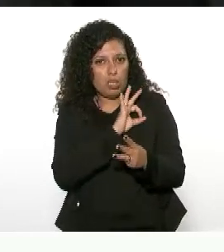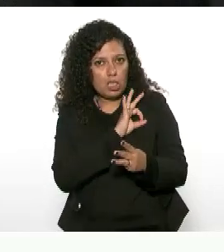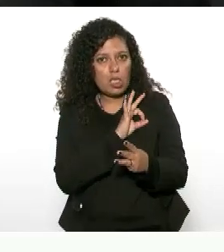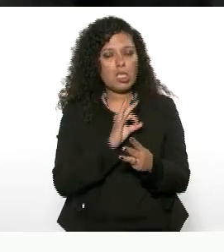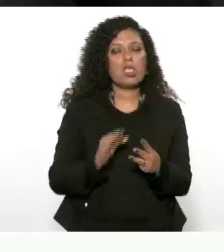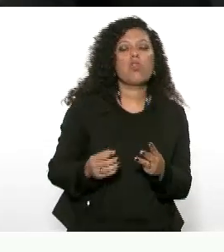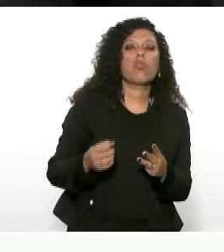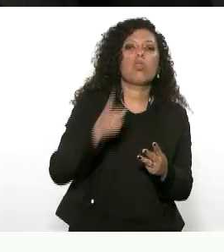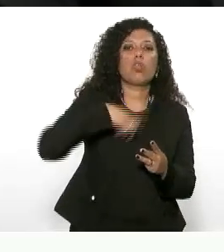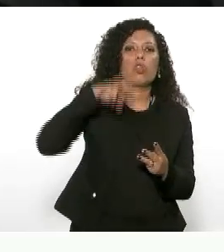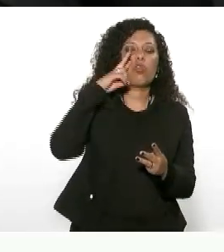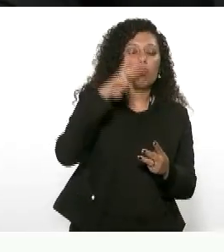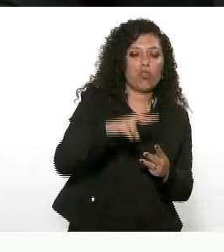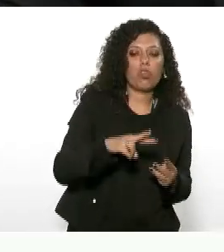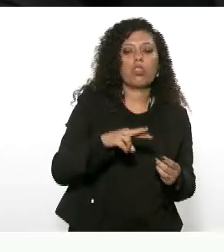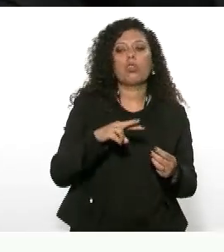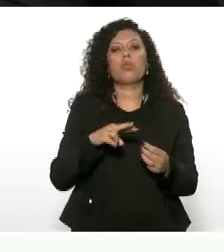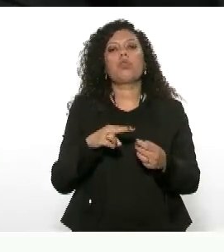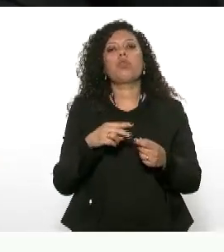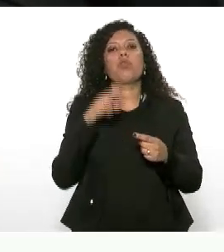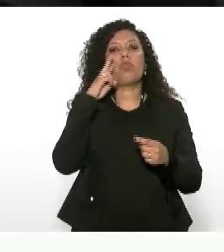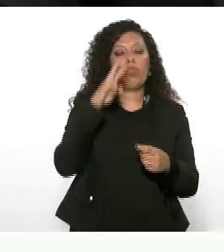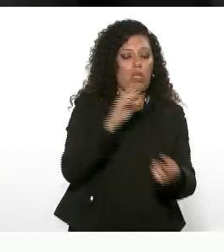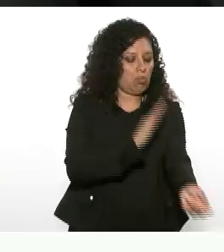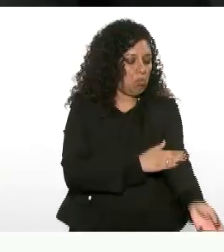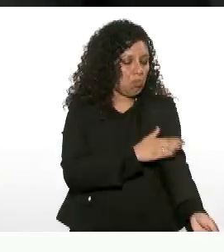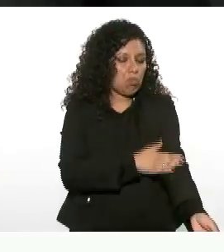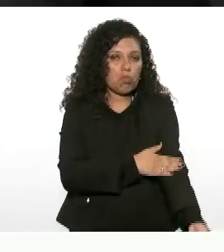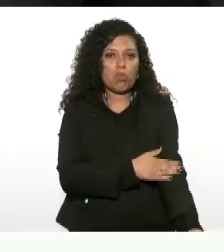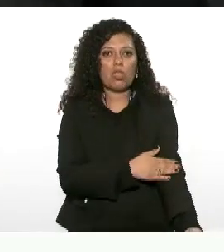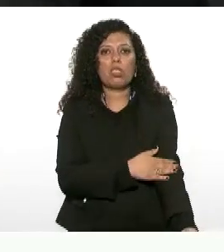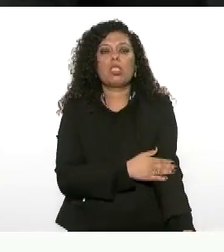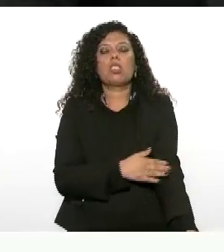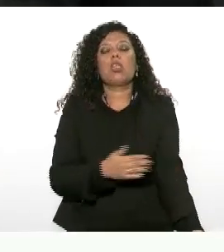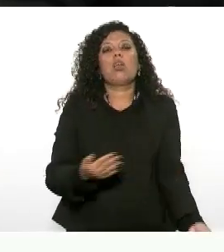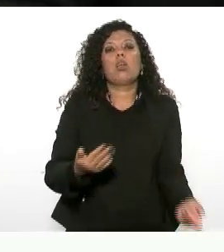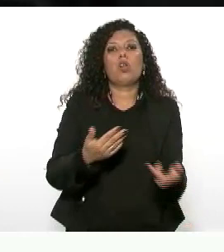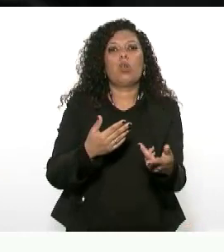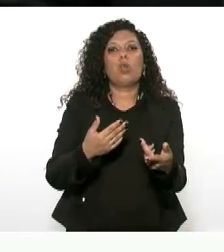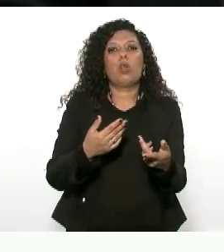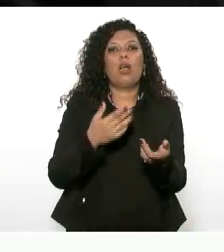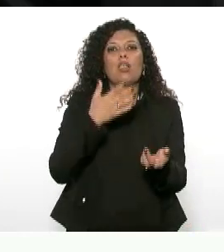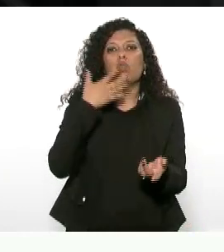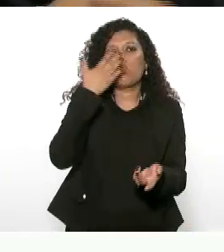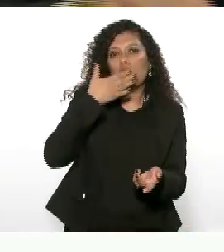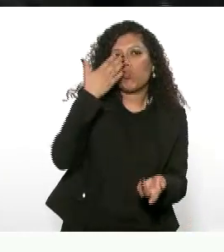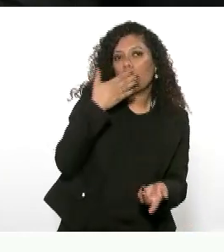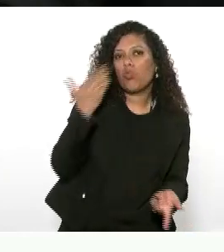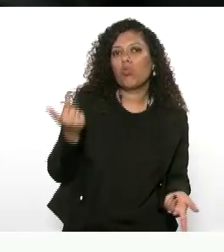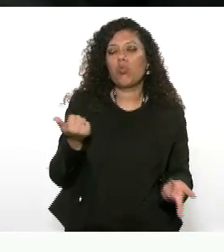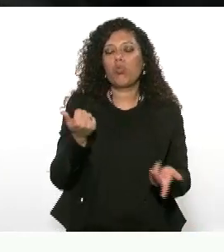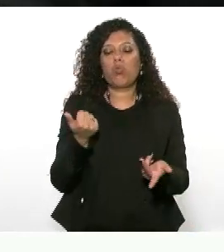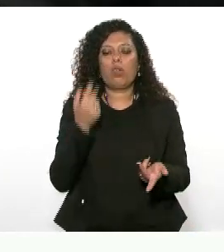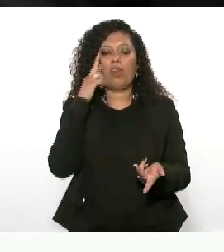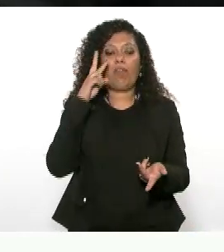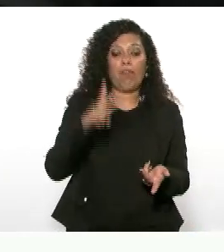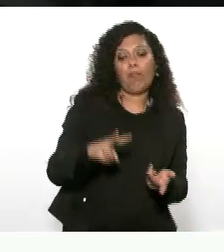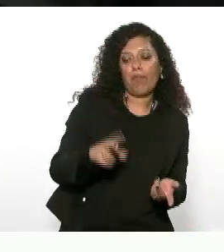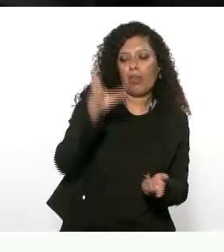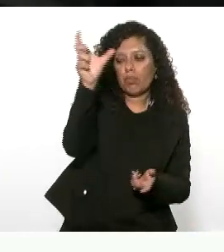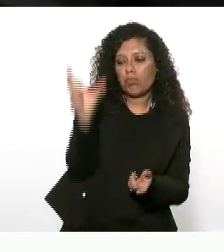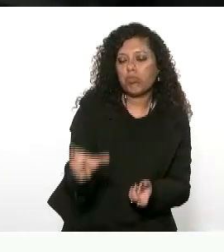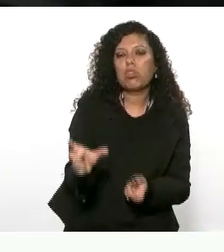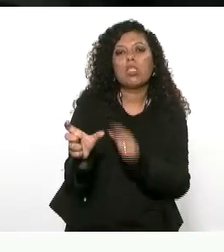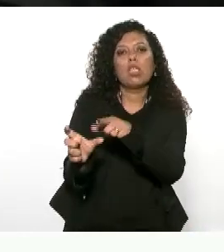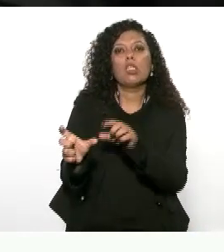ações de prevenção, com campanhas para controle de pressão arterial e índice glicêmico, medição da saúde dos nossos profissionais,